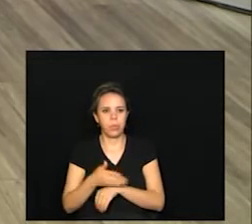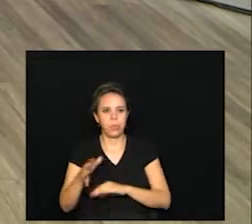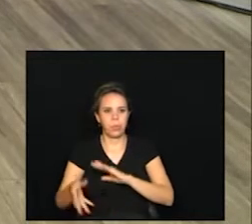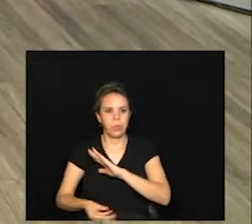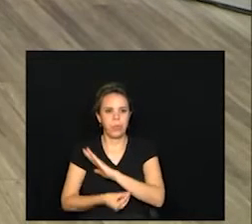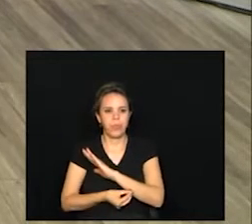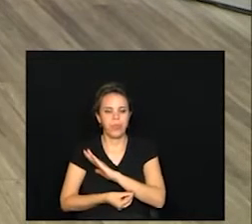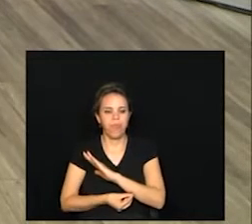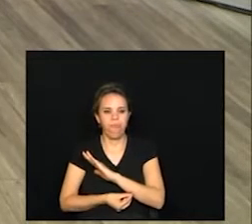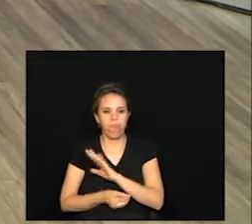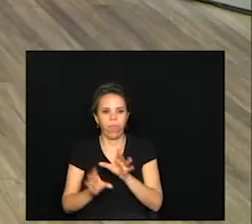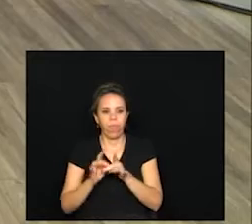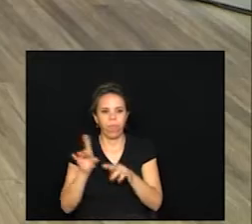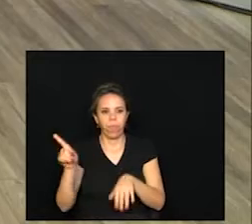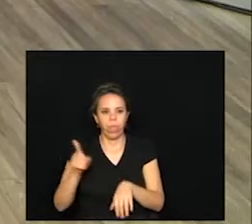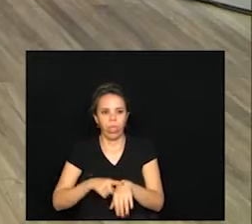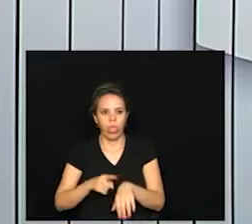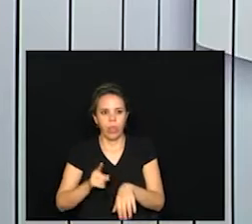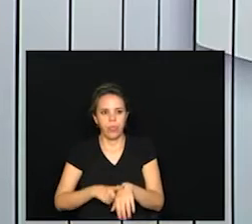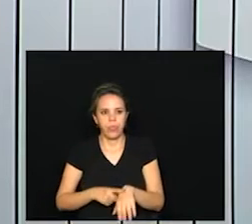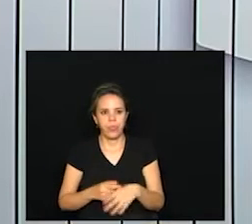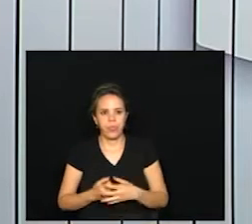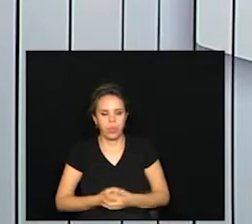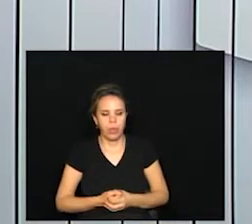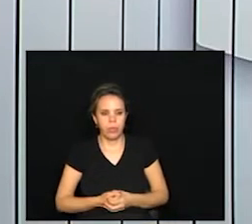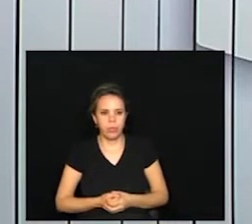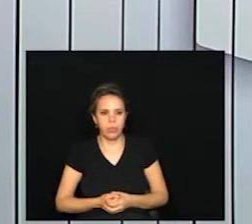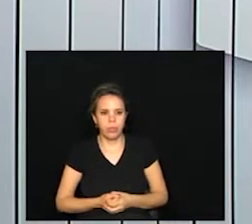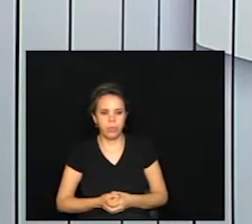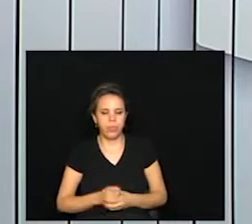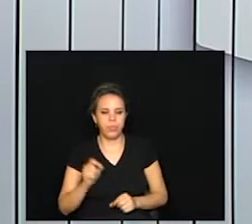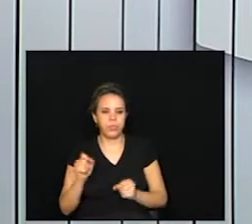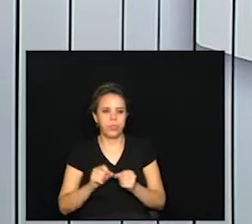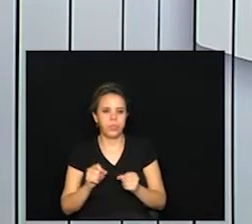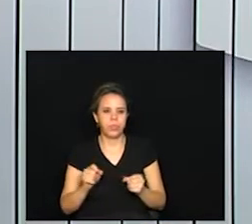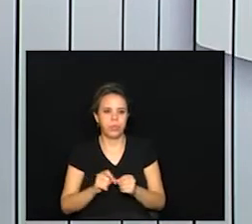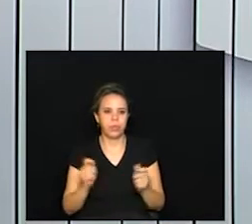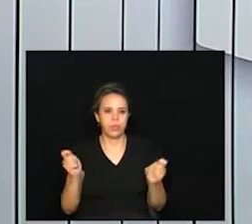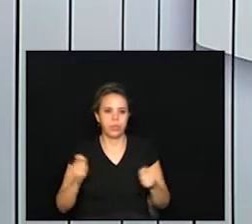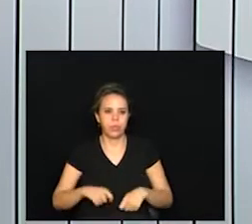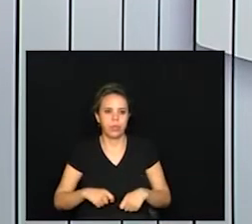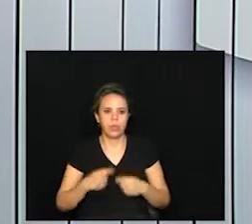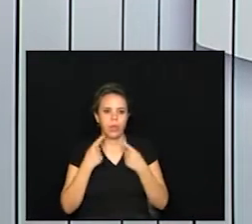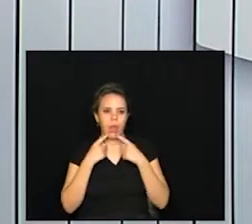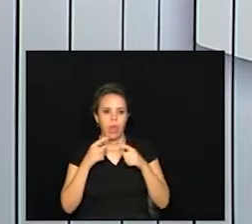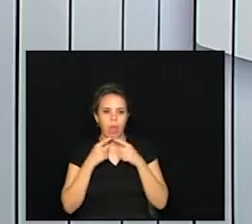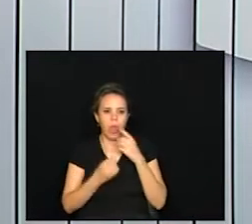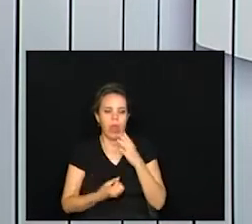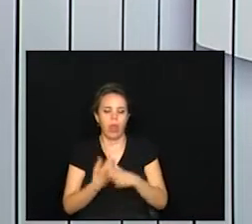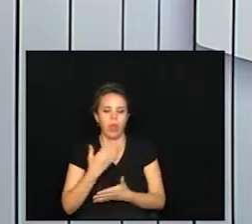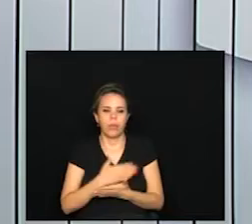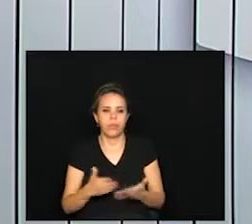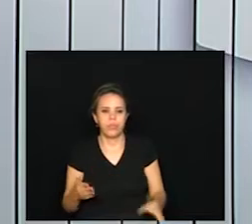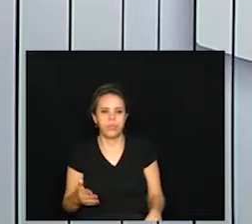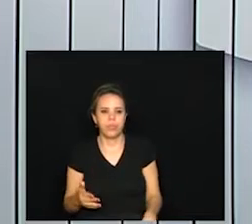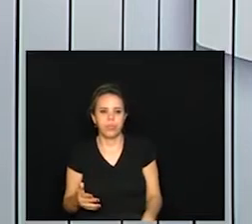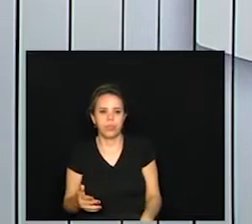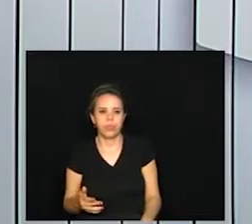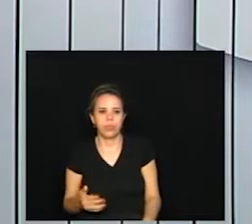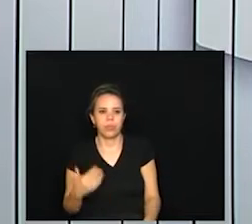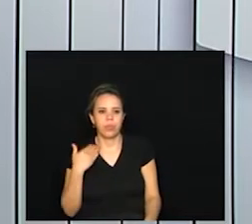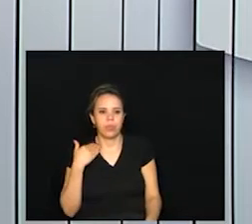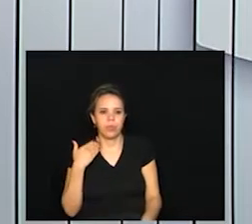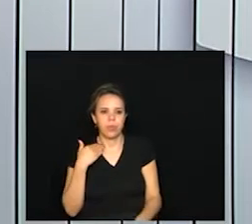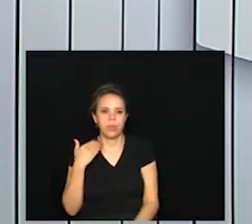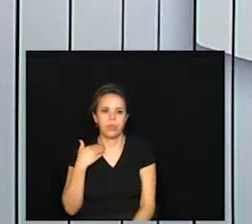Câmara Total, a disponibilidade do seu tempo e o que esse pódio de reclamações, comércio eletrônico,